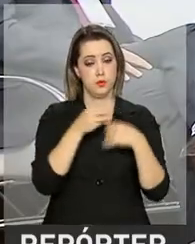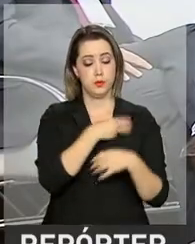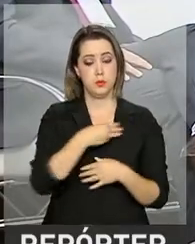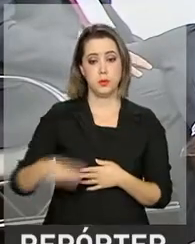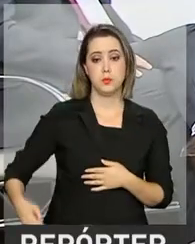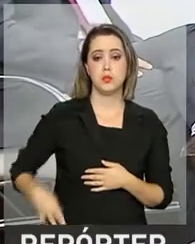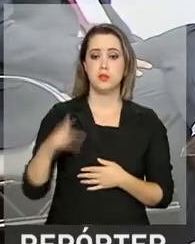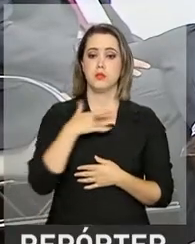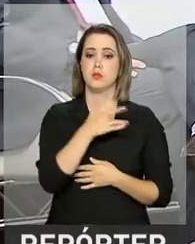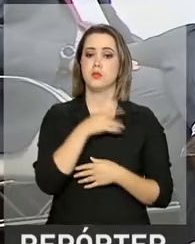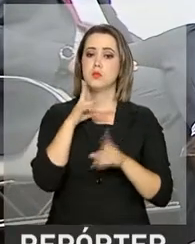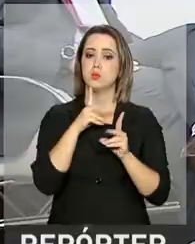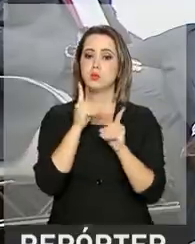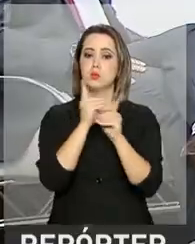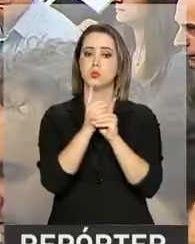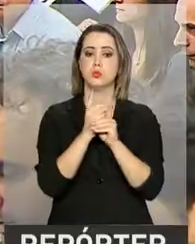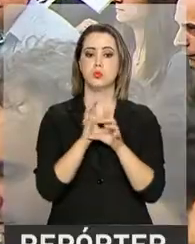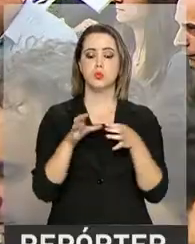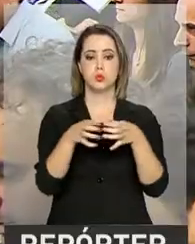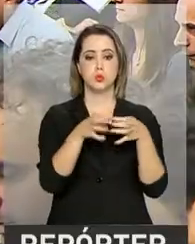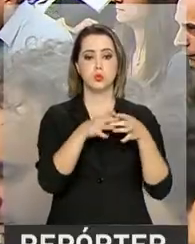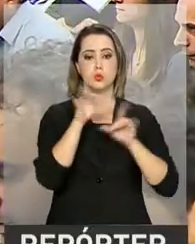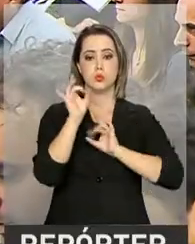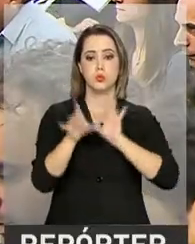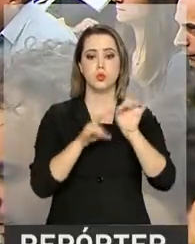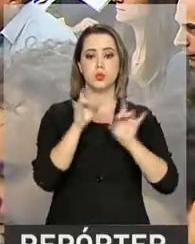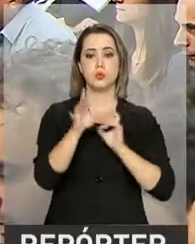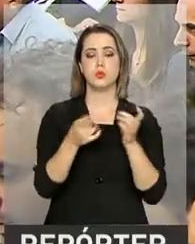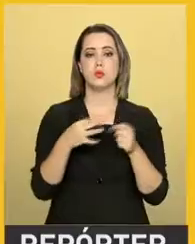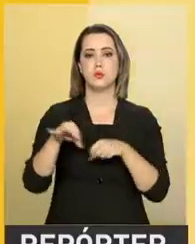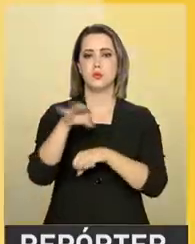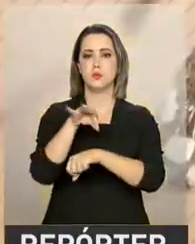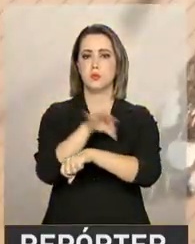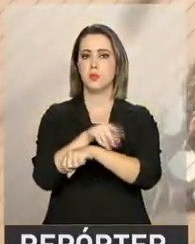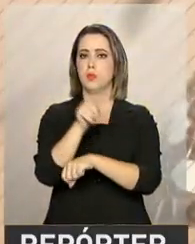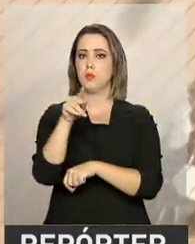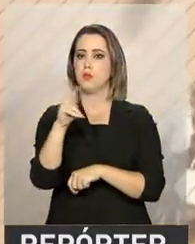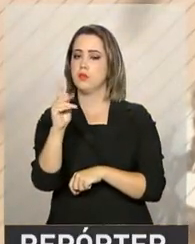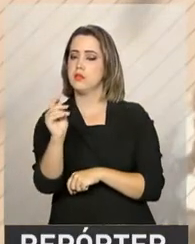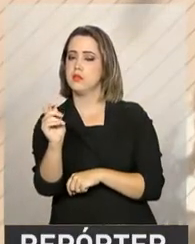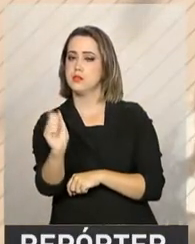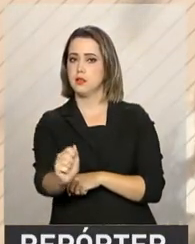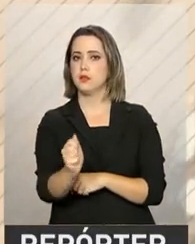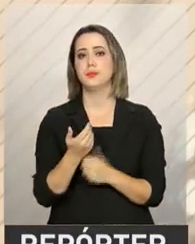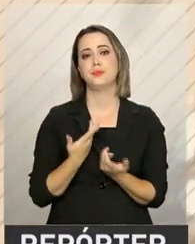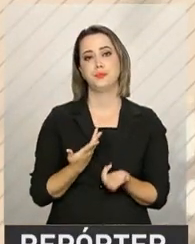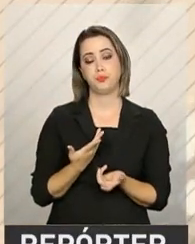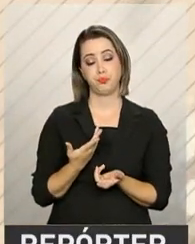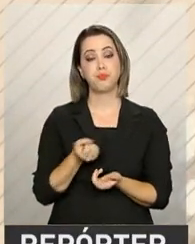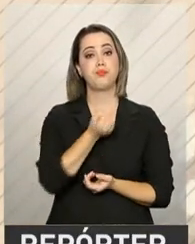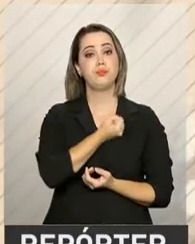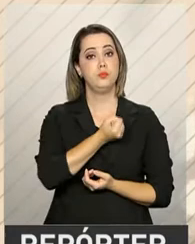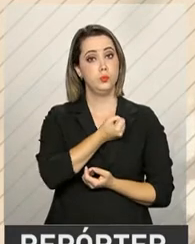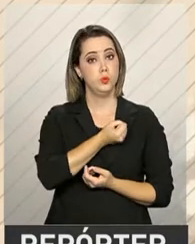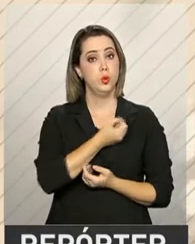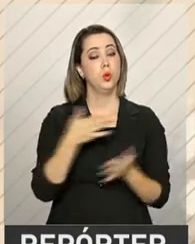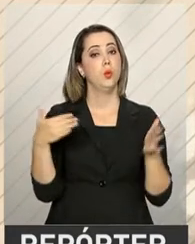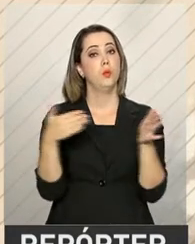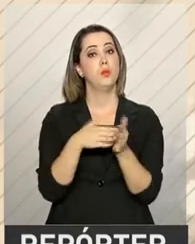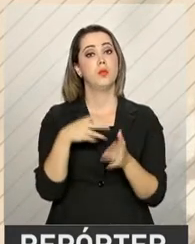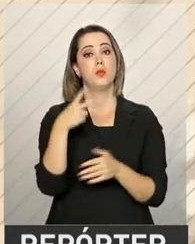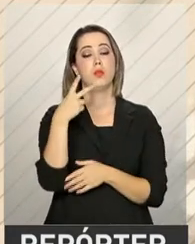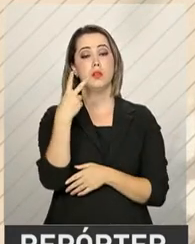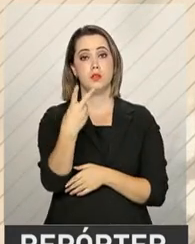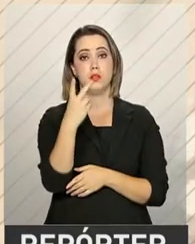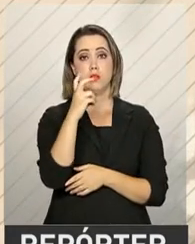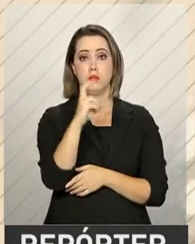durante encontro da rede nacional de especialistas indica o número de casos de dengue registrados até 25 de